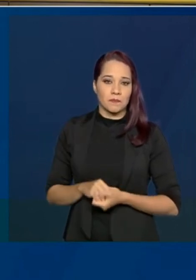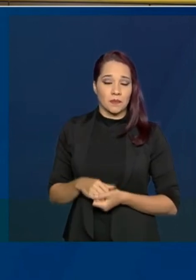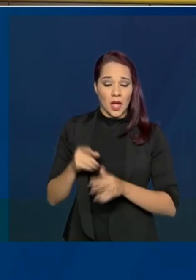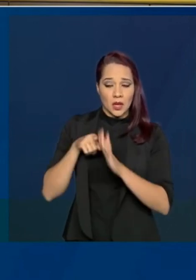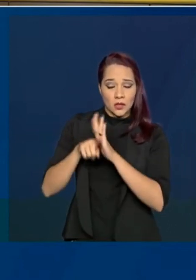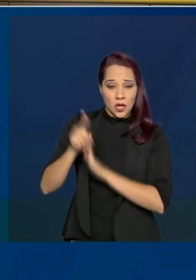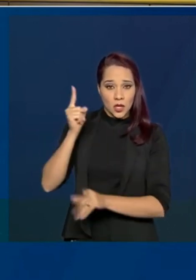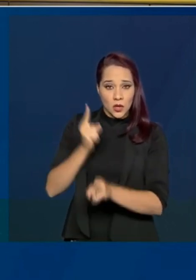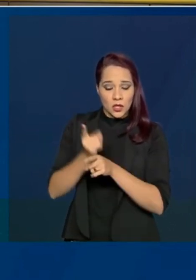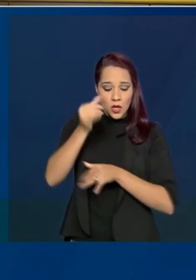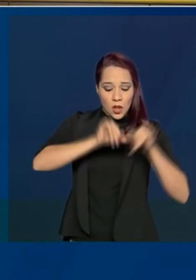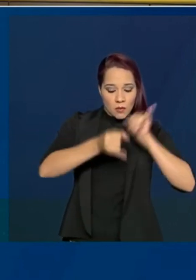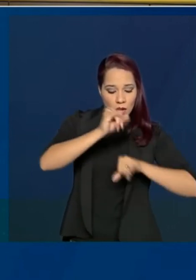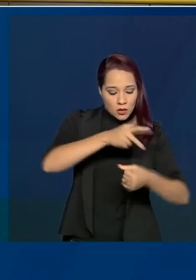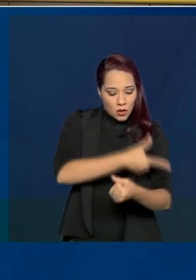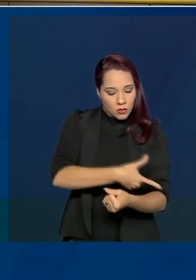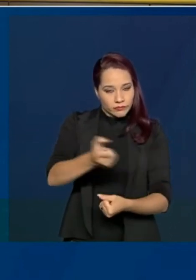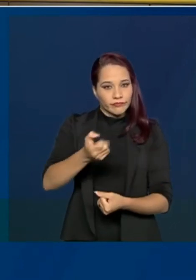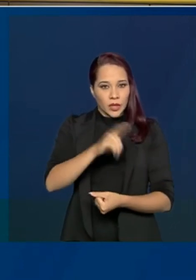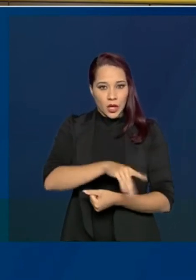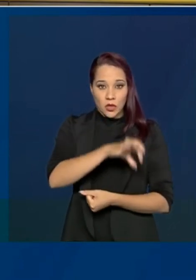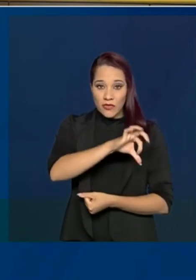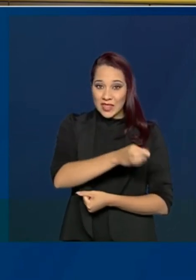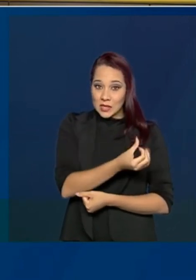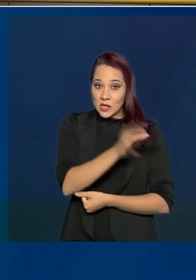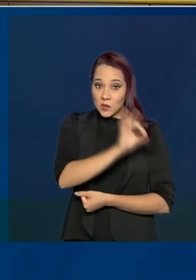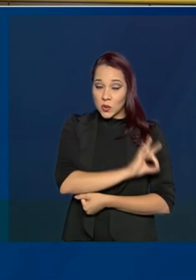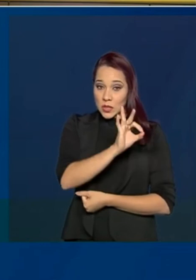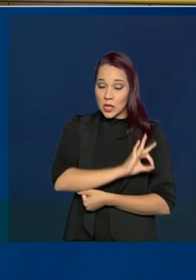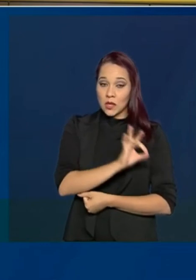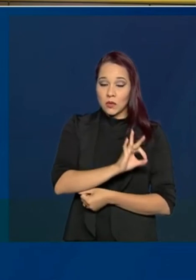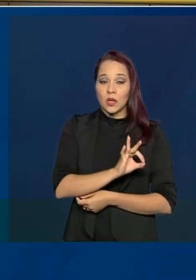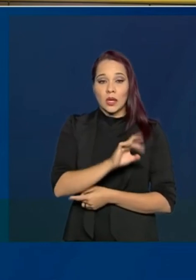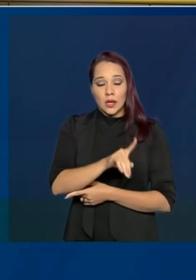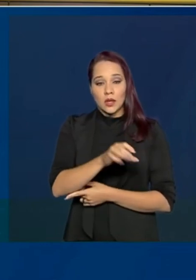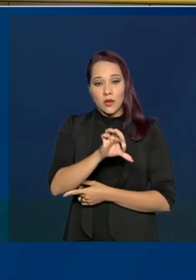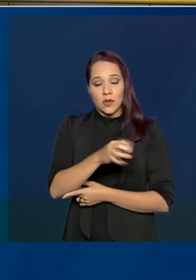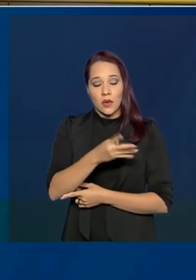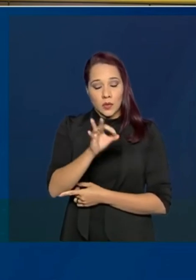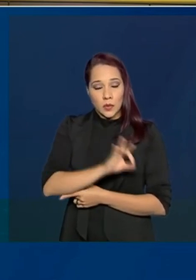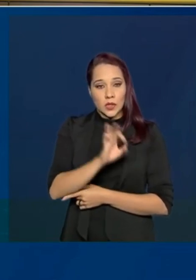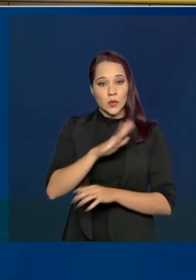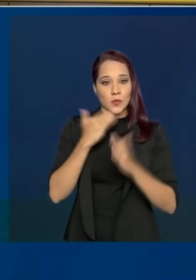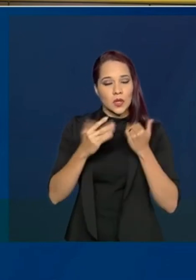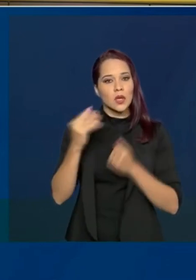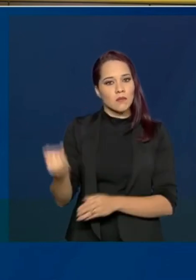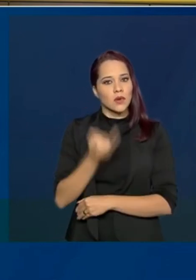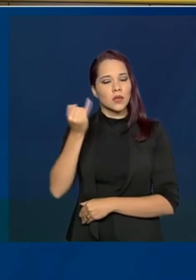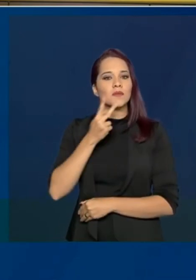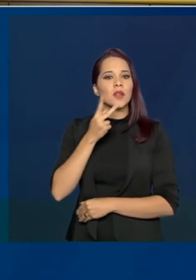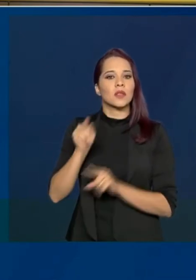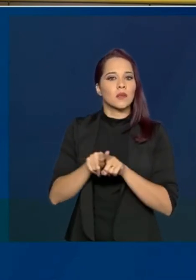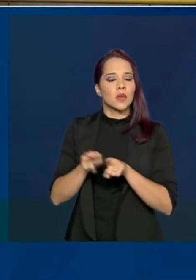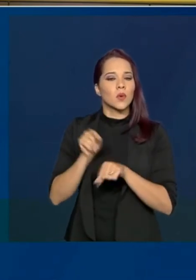diagnóstico laboratorial, que responde por 96% dos casos e 94% dos óbitos, é importante destacar também